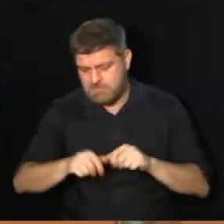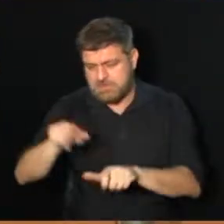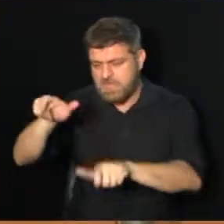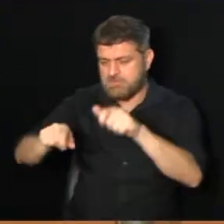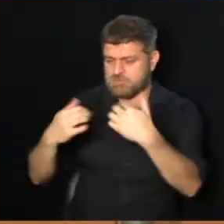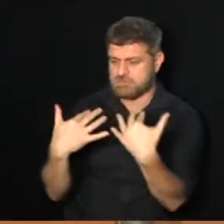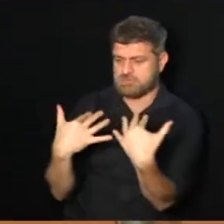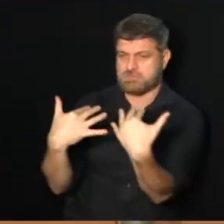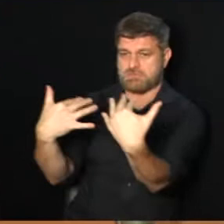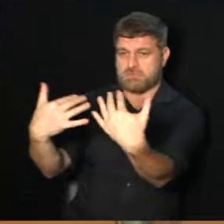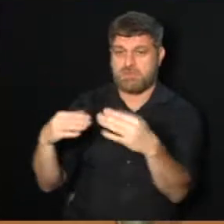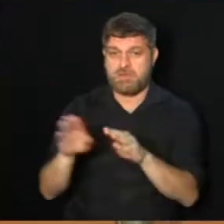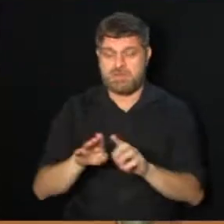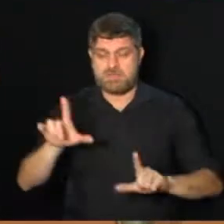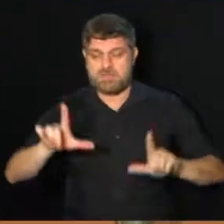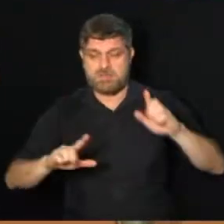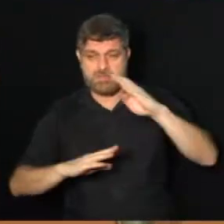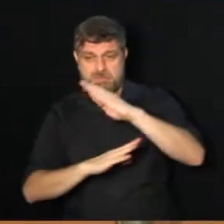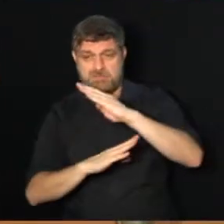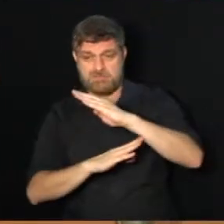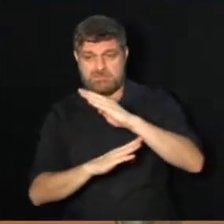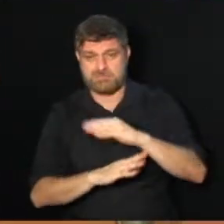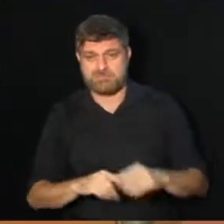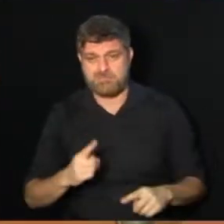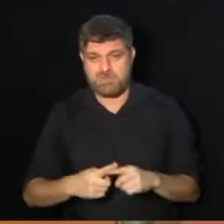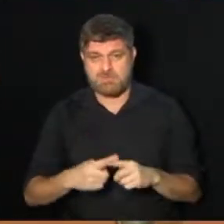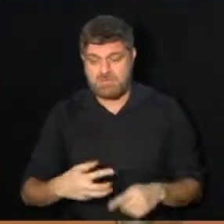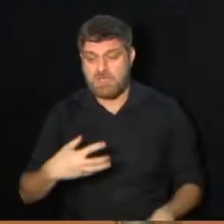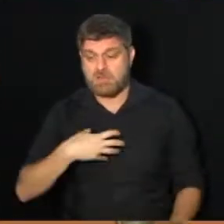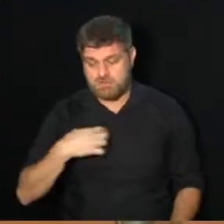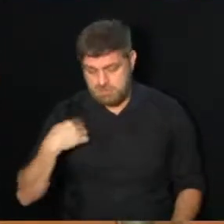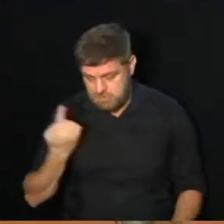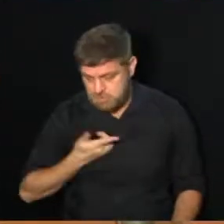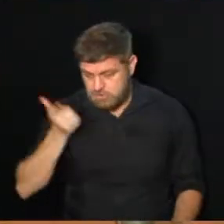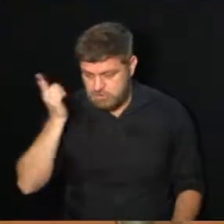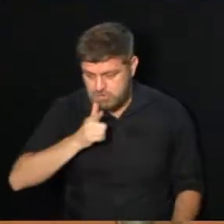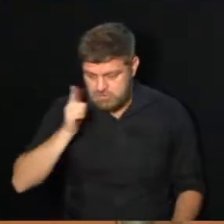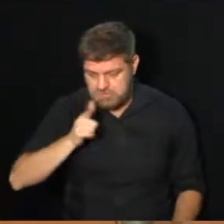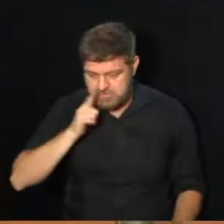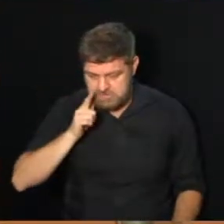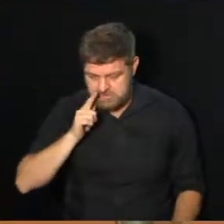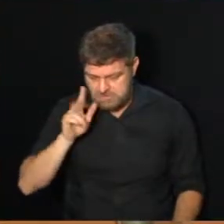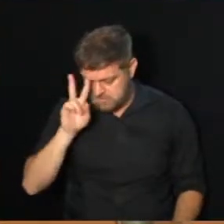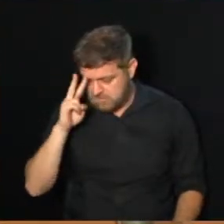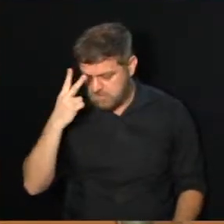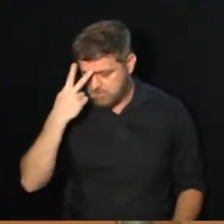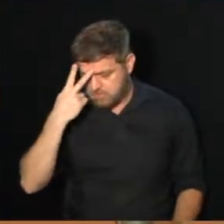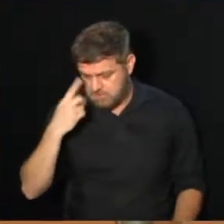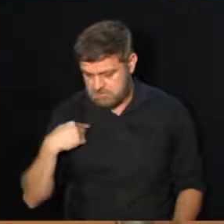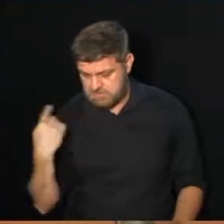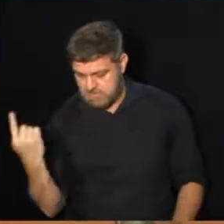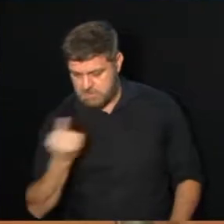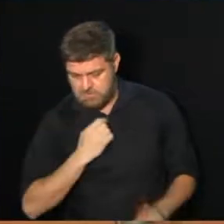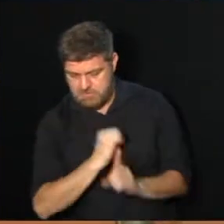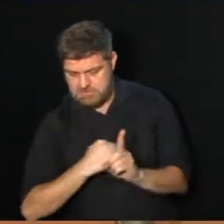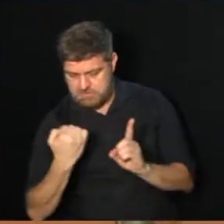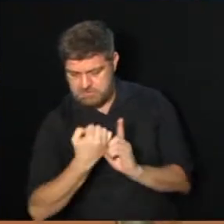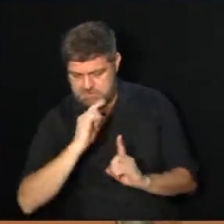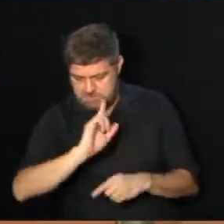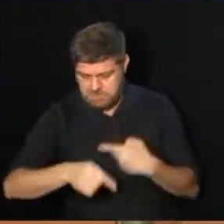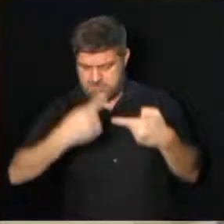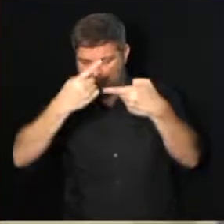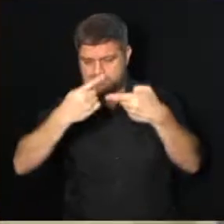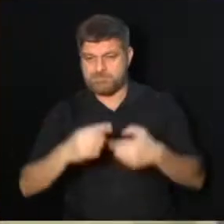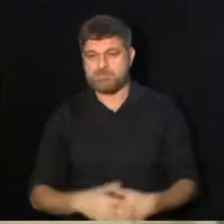estão presentes e ao público que está ouvindo, porque é dessa forma que a gente gera a mudança em nós e na nossa sociedade.